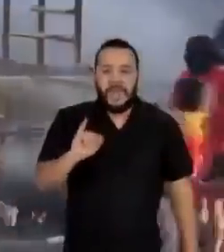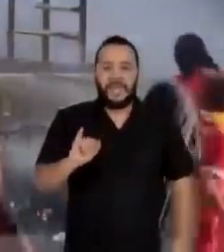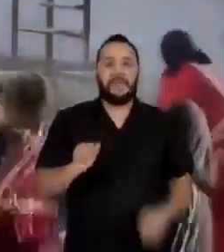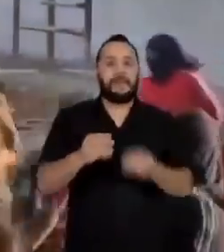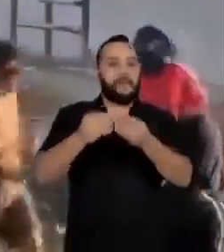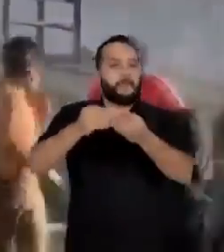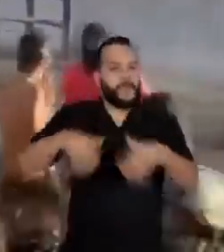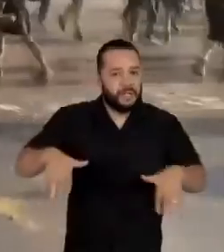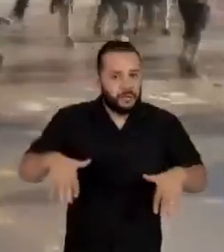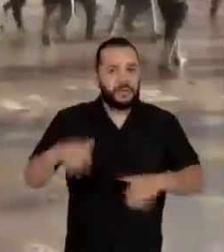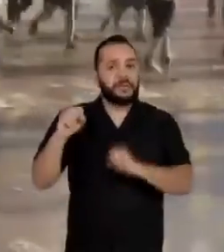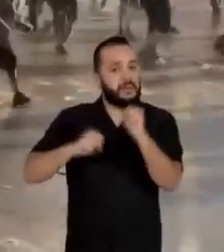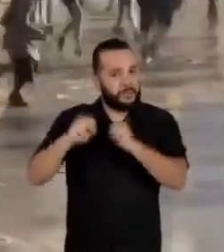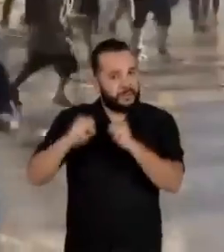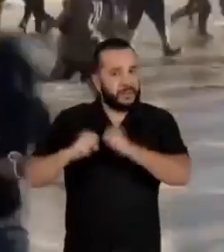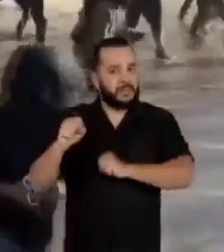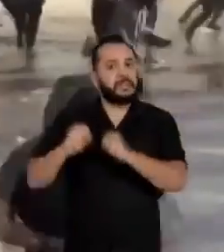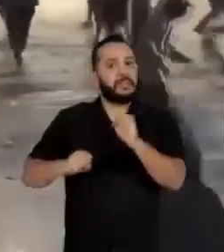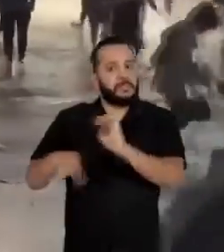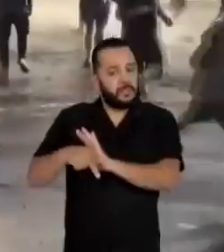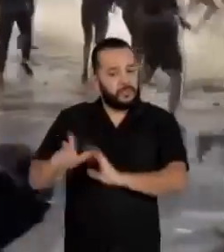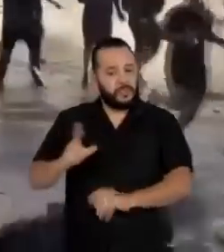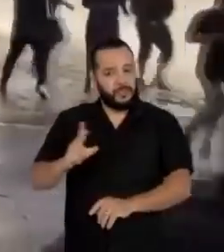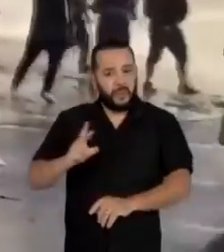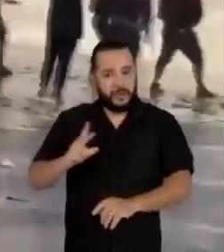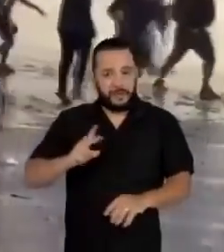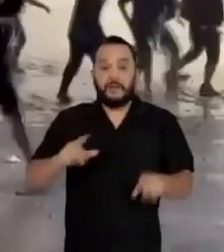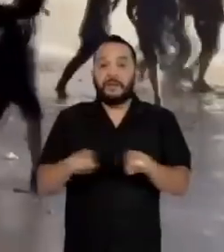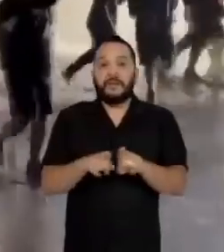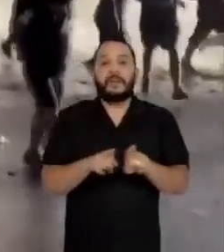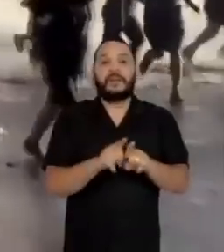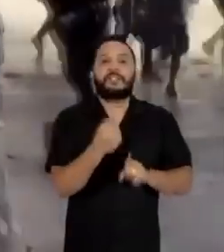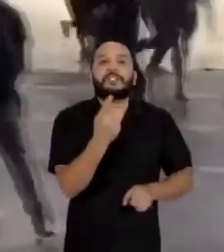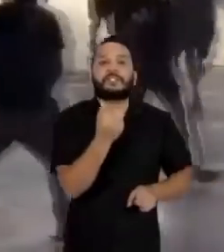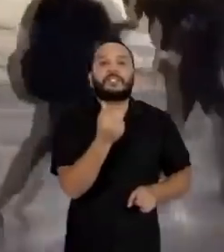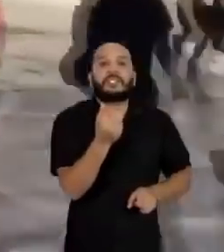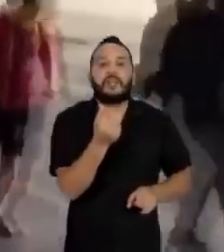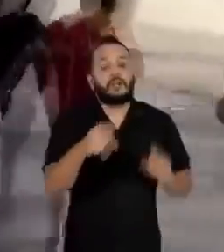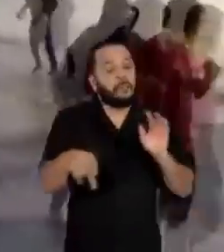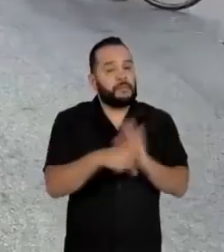em empresas privadas e nessa quarta-feira, o peso chileno teve uma